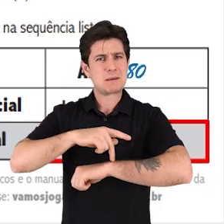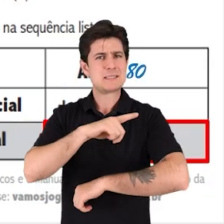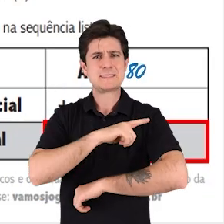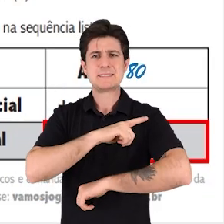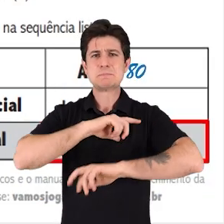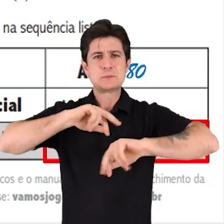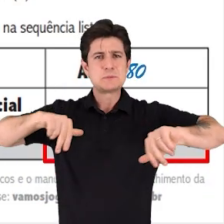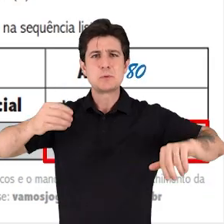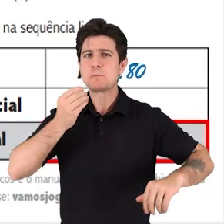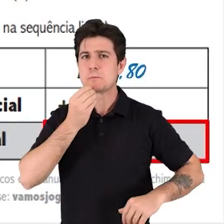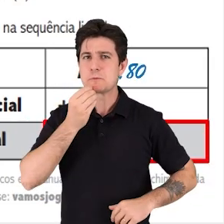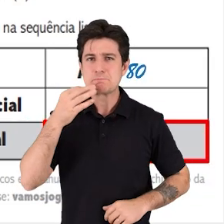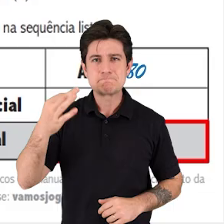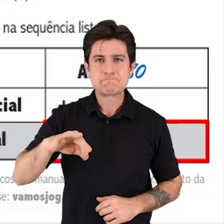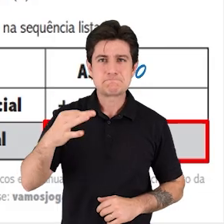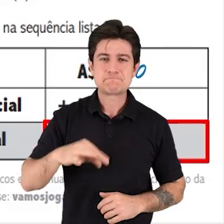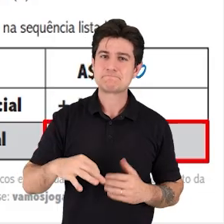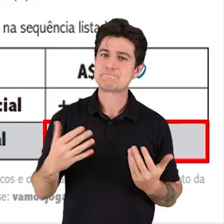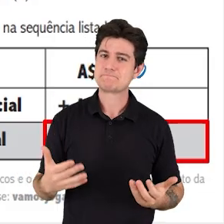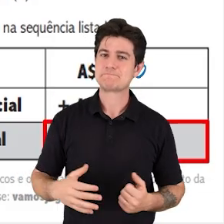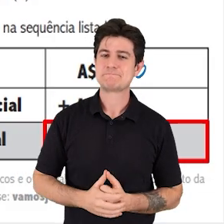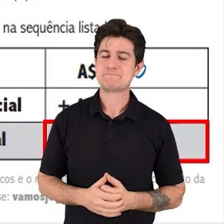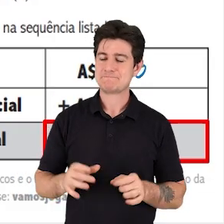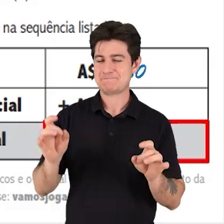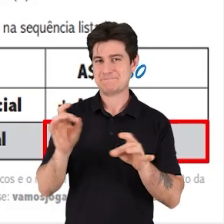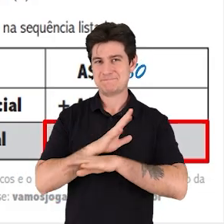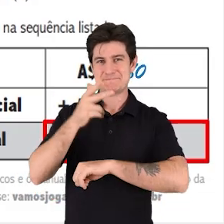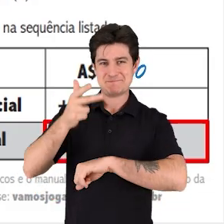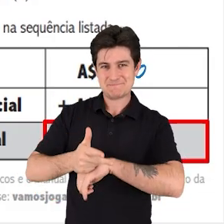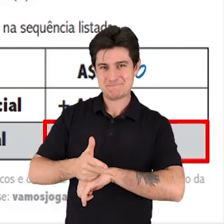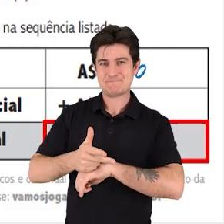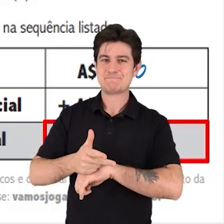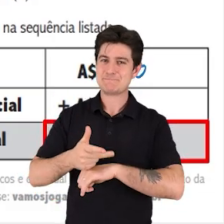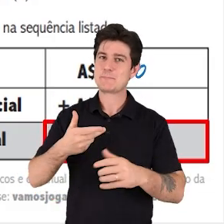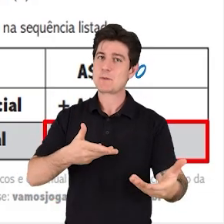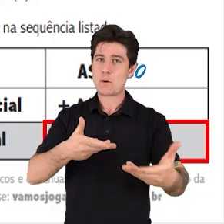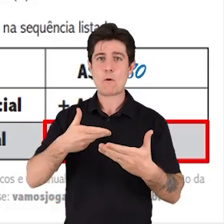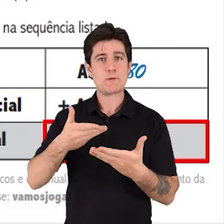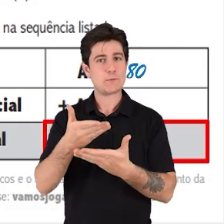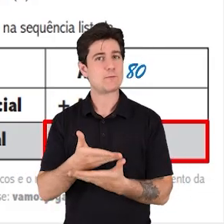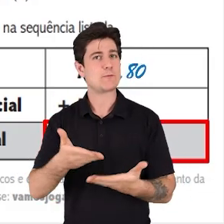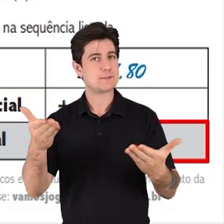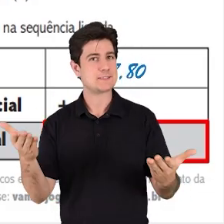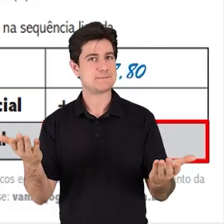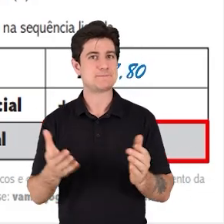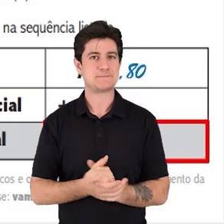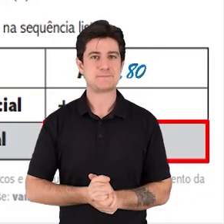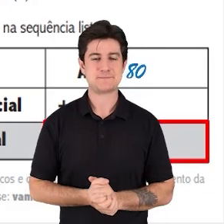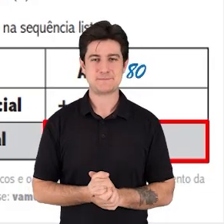Quantas possibilidades pedagógicas, não é? De nossa parte, terminamos aqui, com nosso